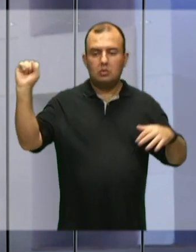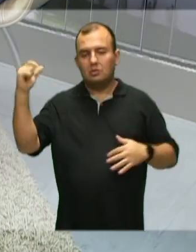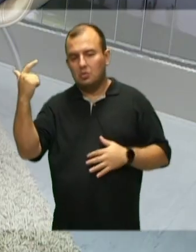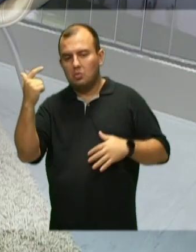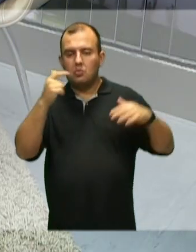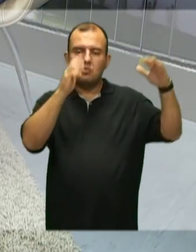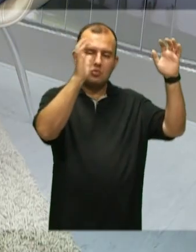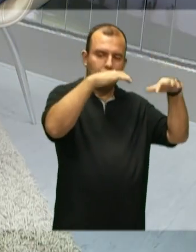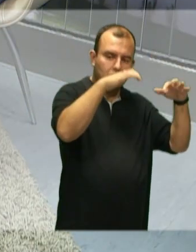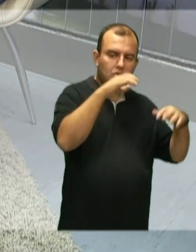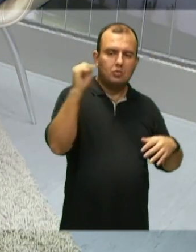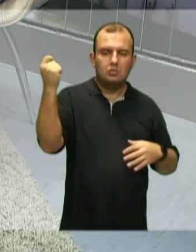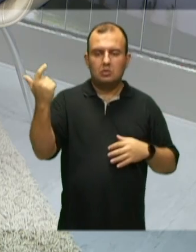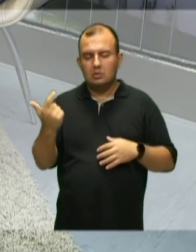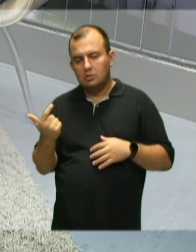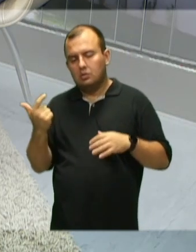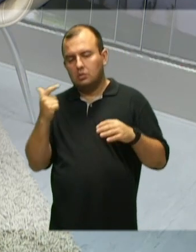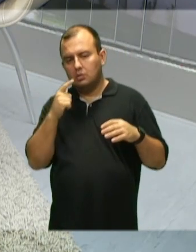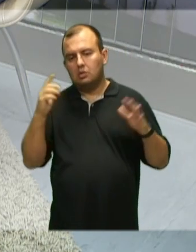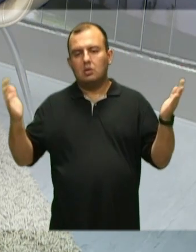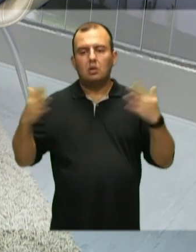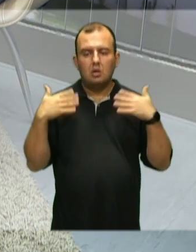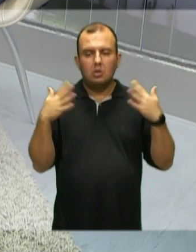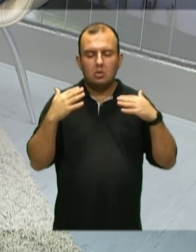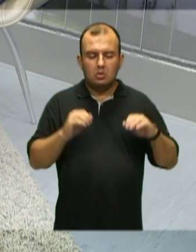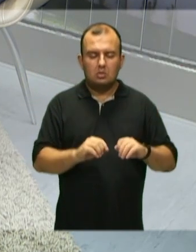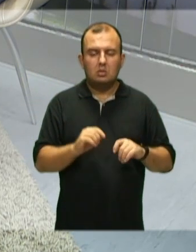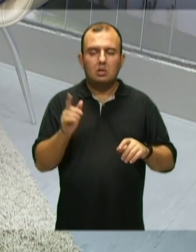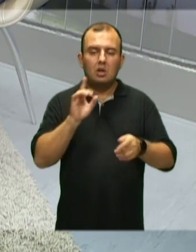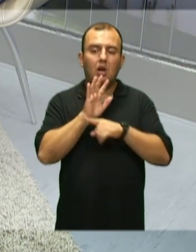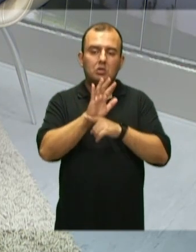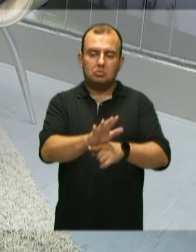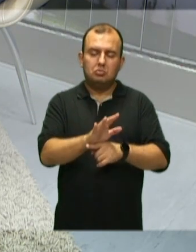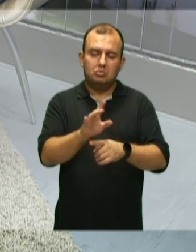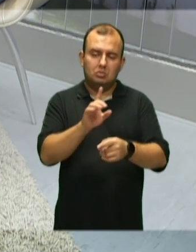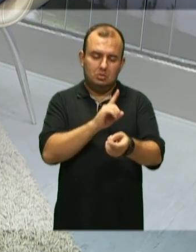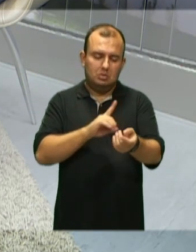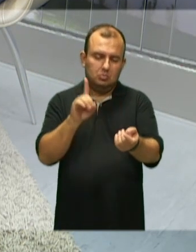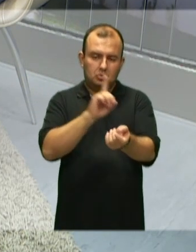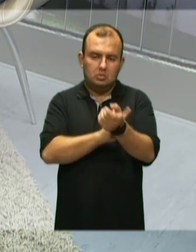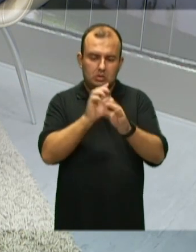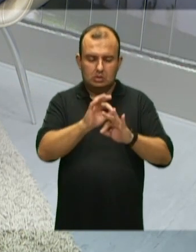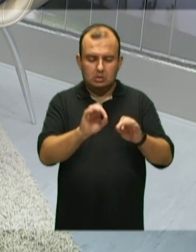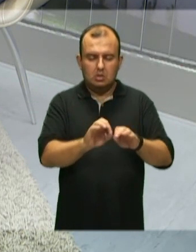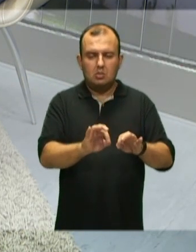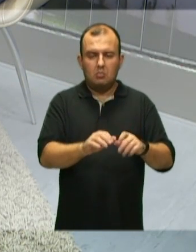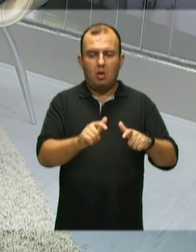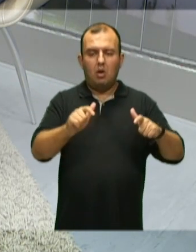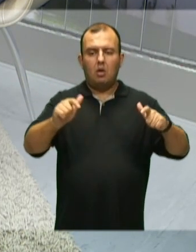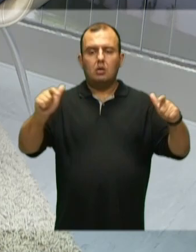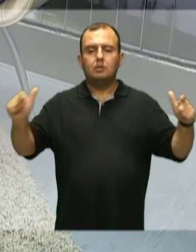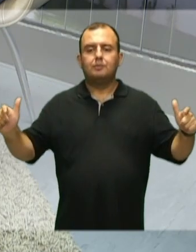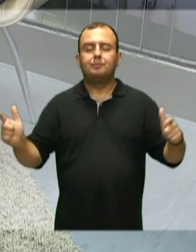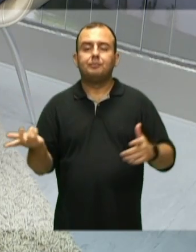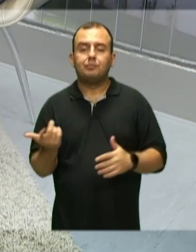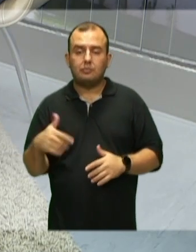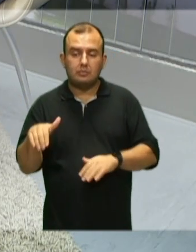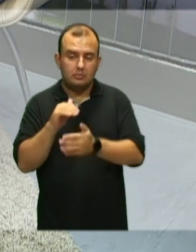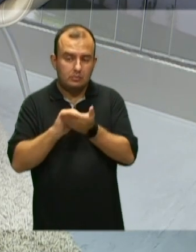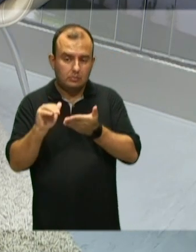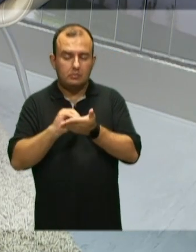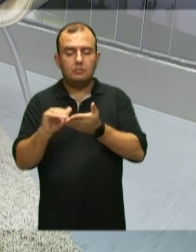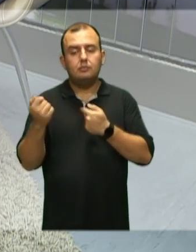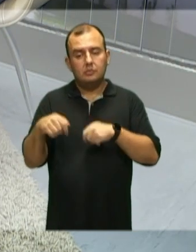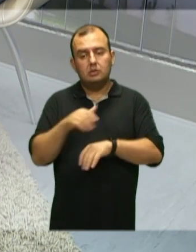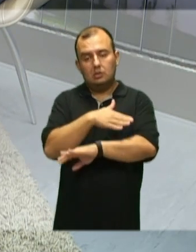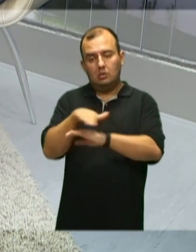chuva sol isso tudo ajuda calor a ploriferação do mosquito da denk então mais uma vez a secretaria precisava estar nas ruas movimentando